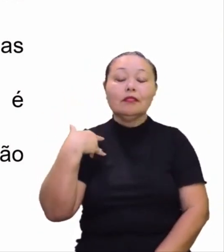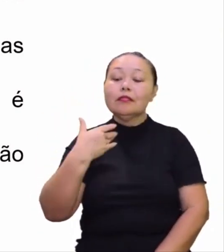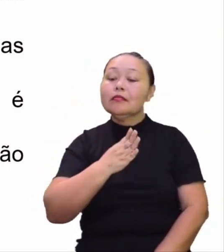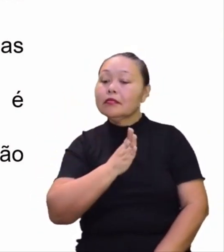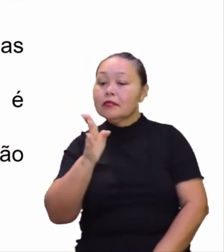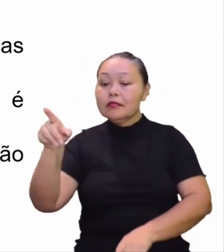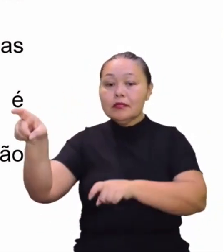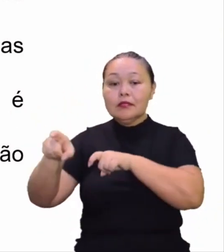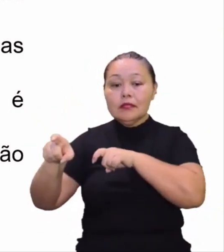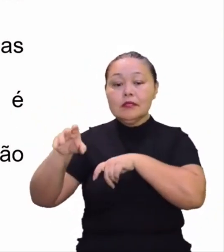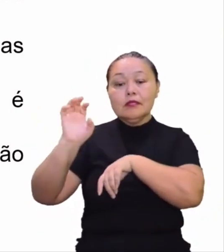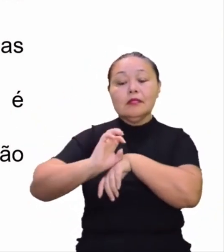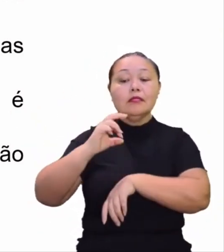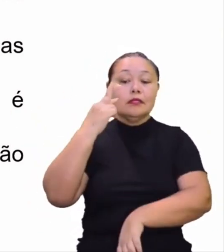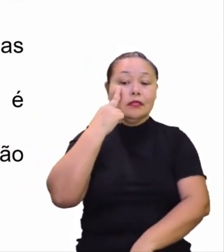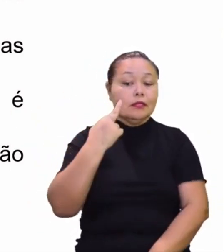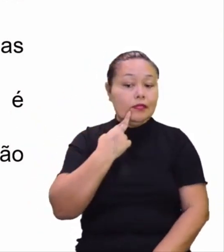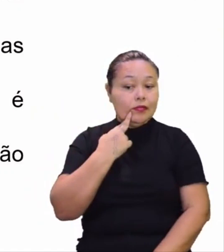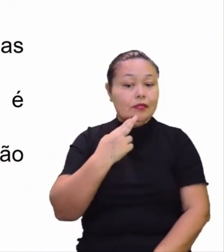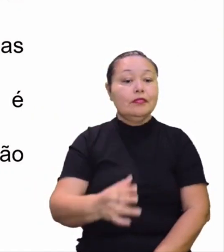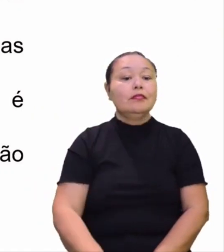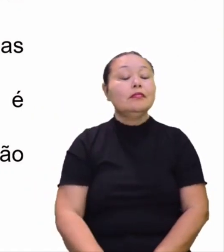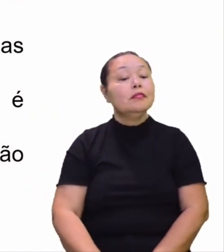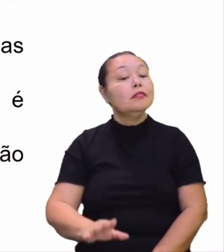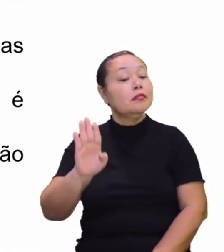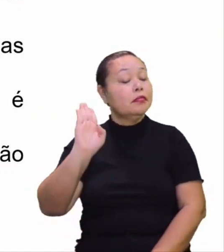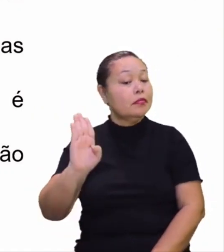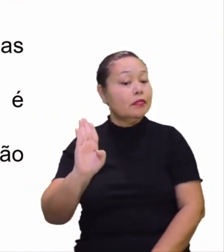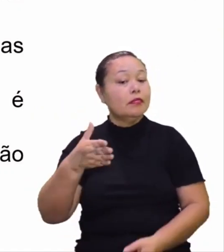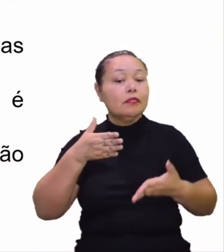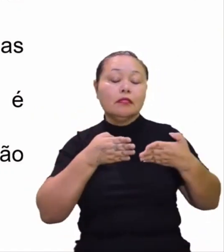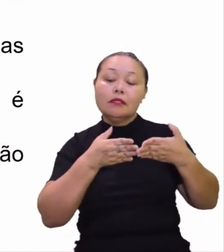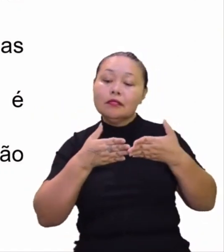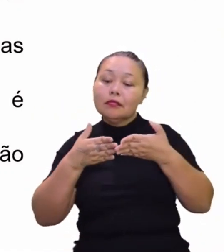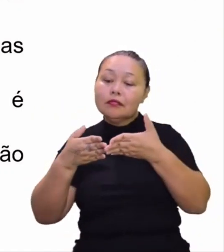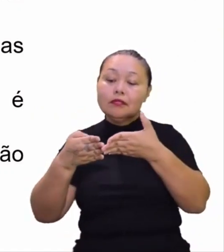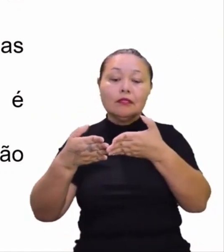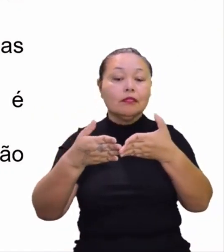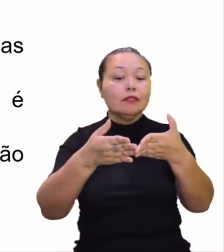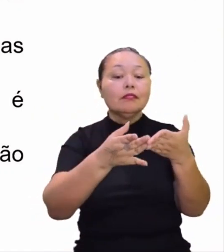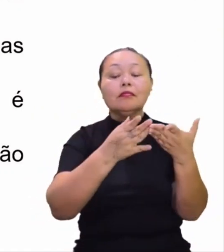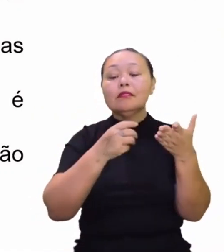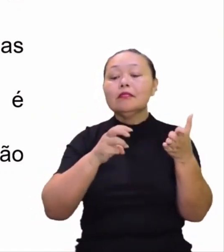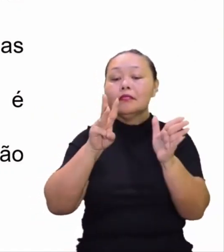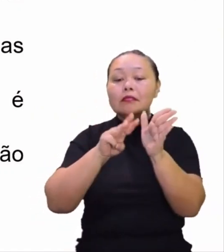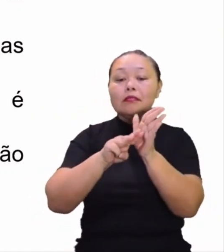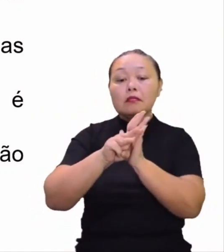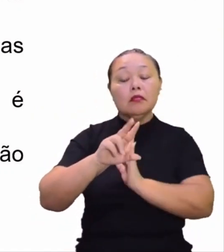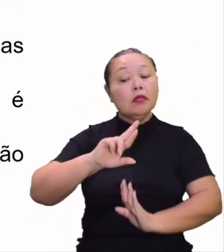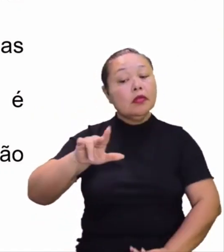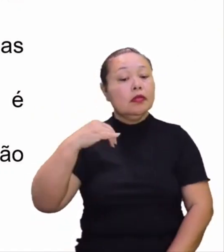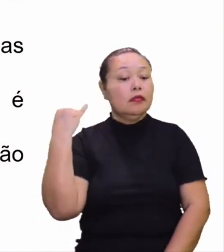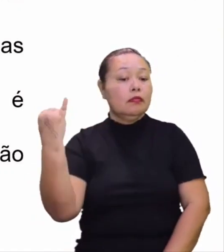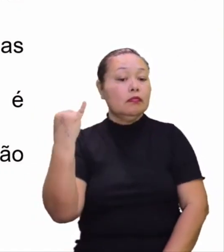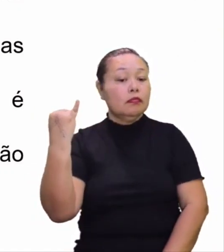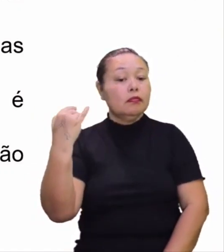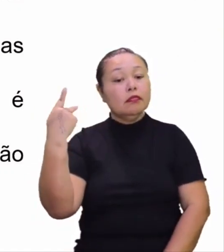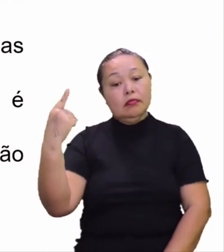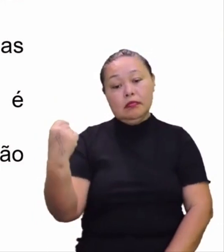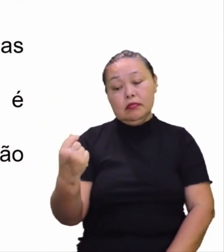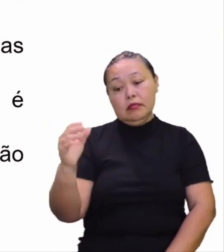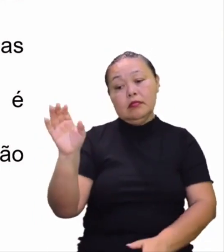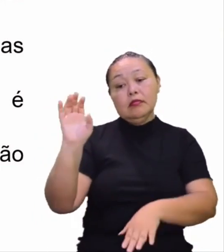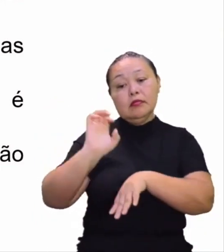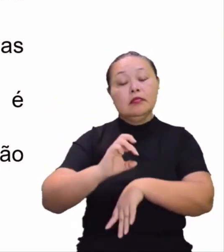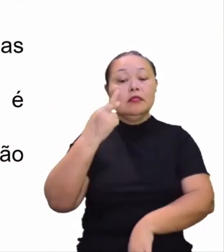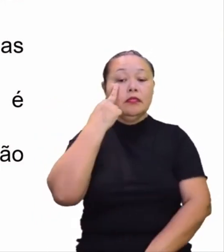a atividade agrícola no estado de Rondônia. B. Navegabilidade do Rio Madeira não é importante